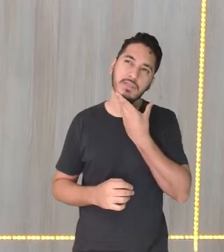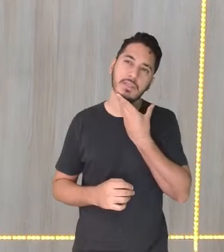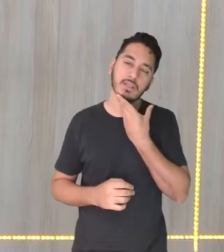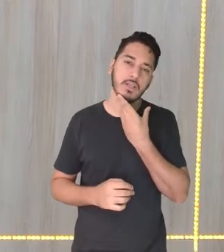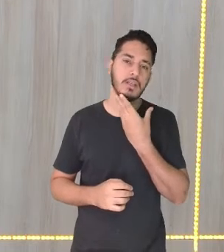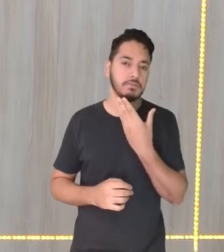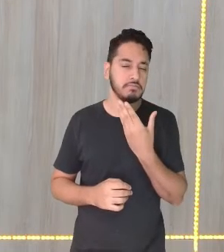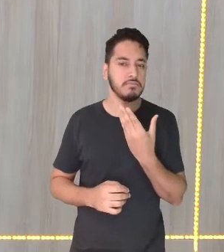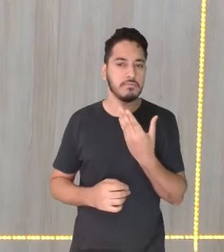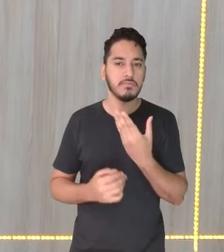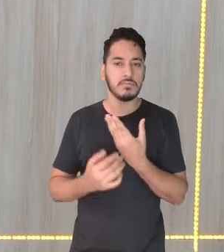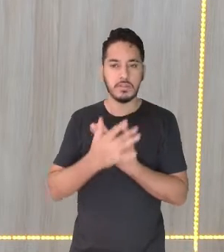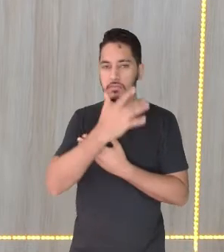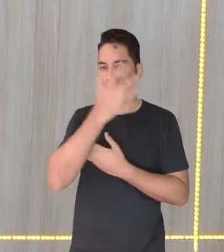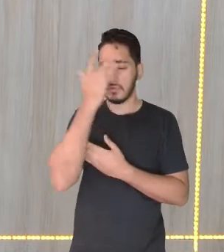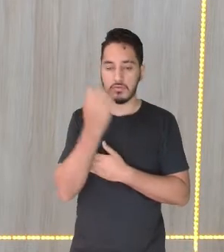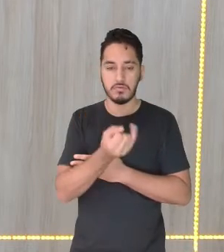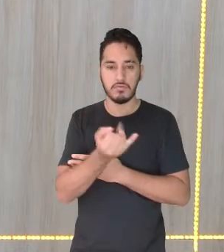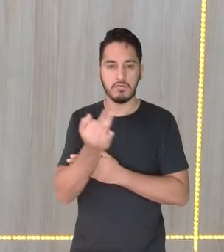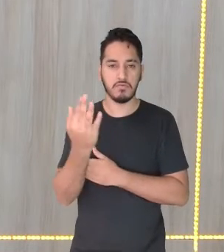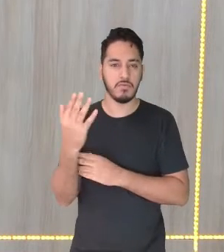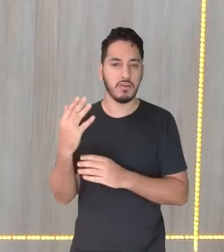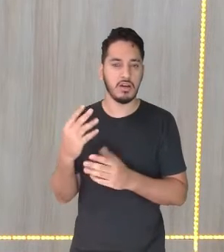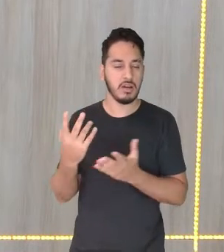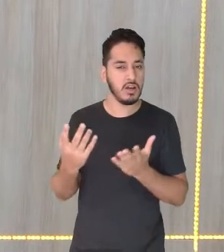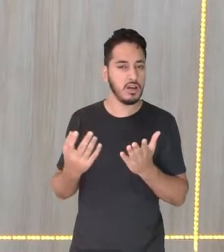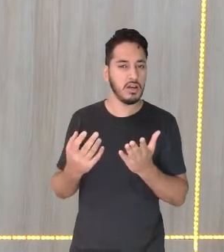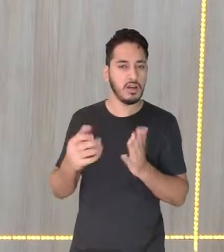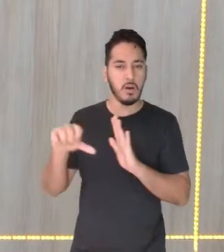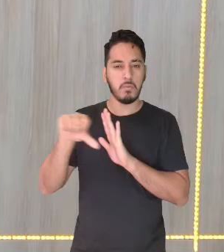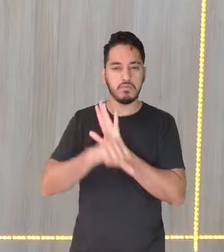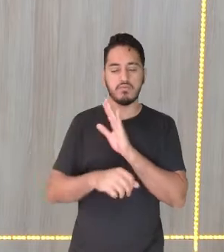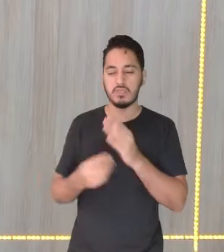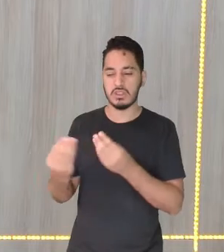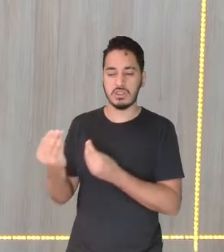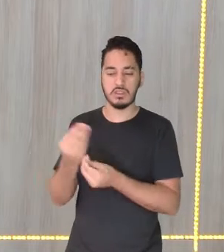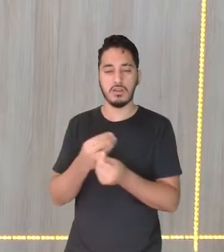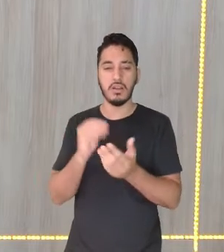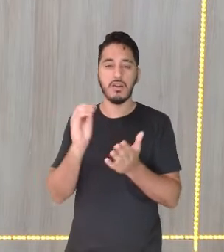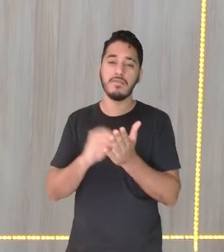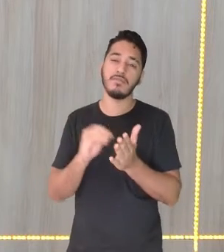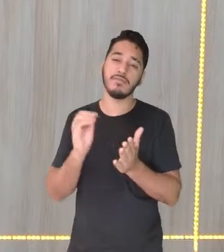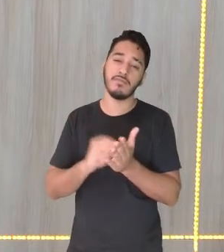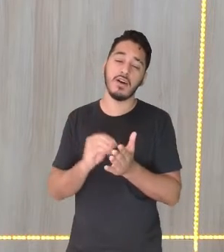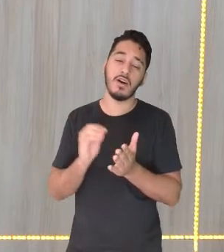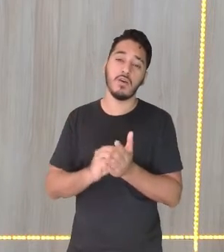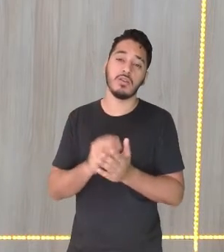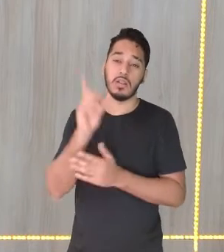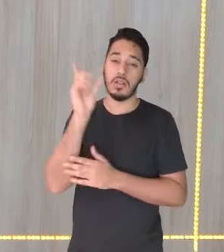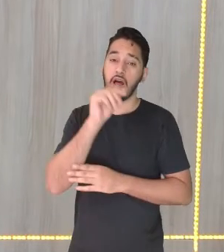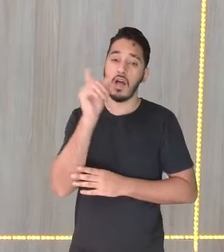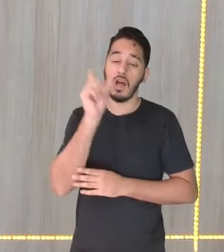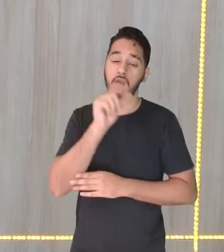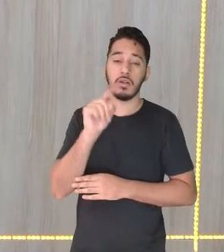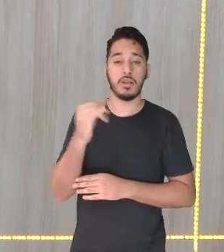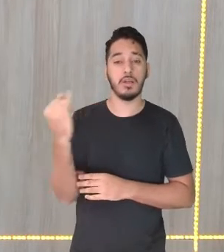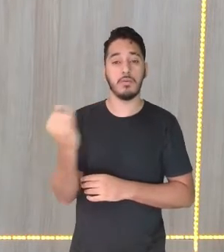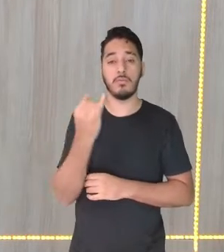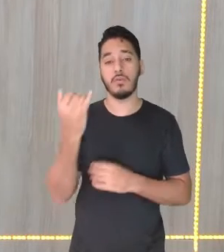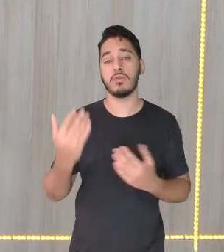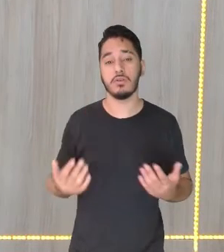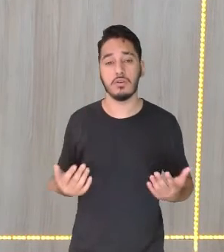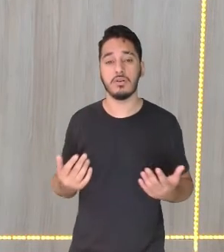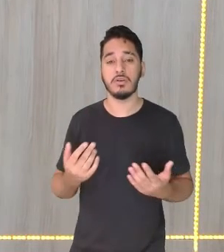muita gente que vive num contexto de violência mesmo, né? Pela falta de um bem que é tão fundamental, que é a